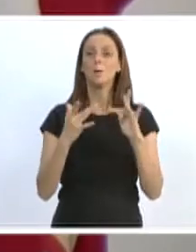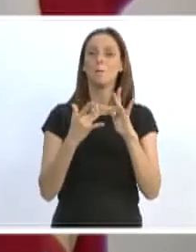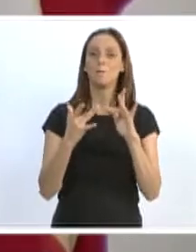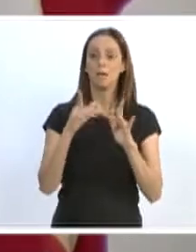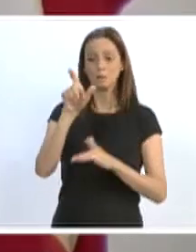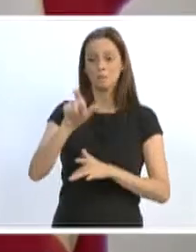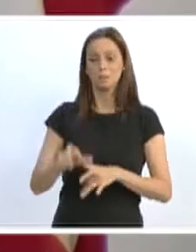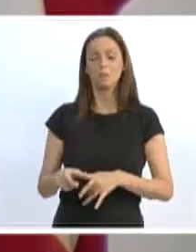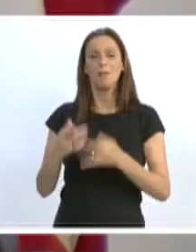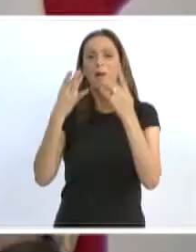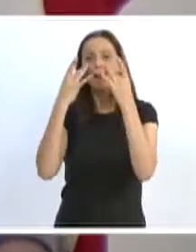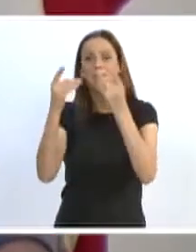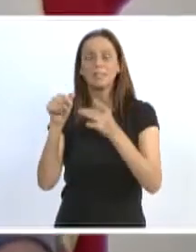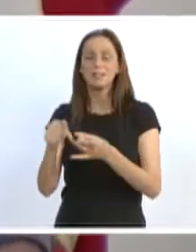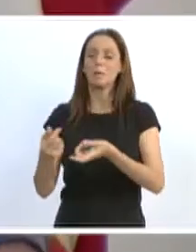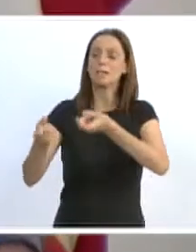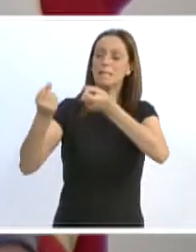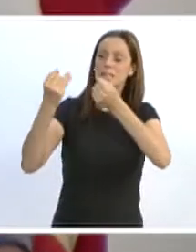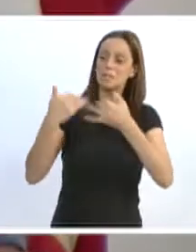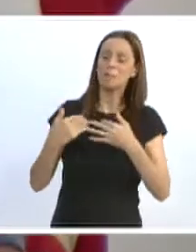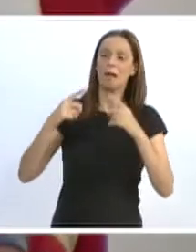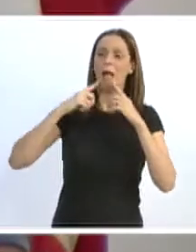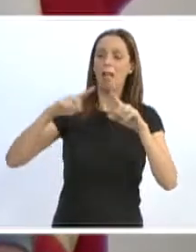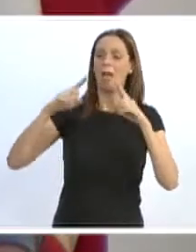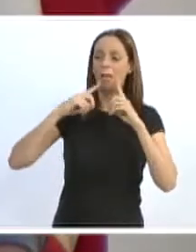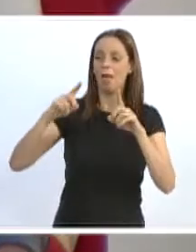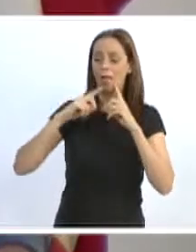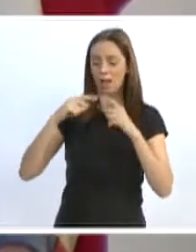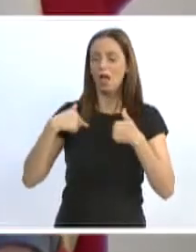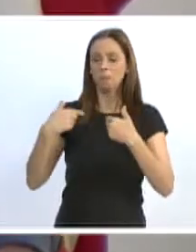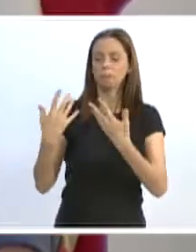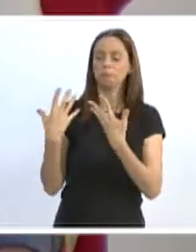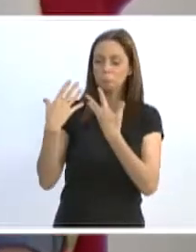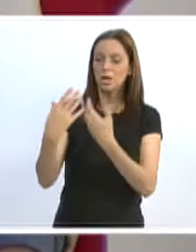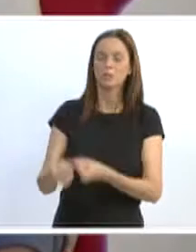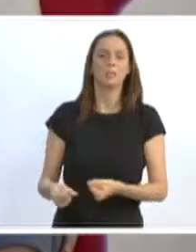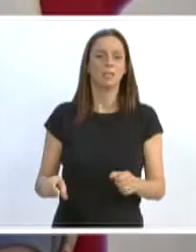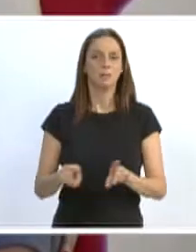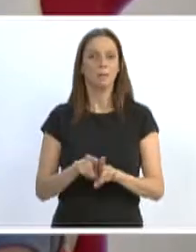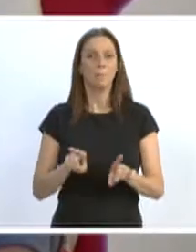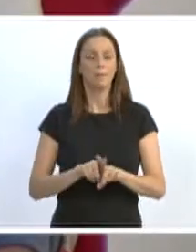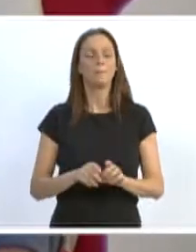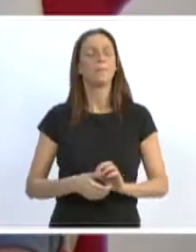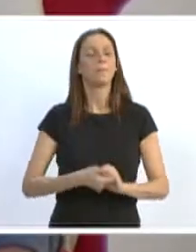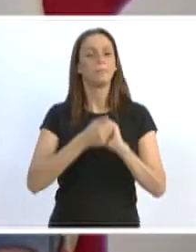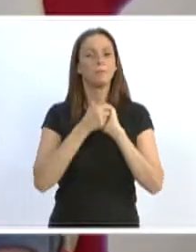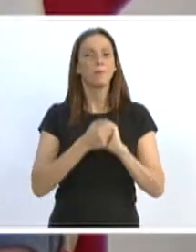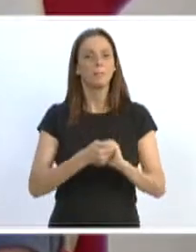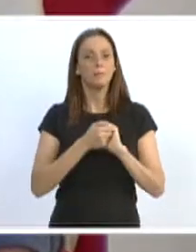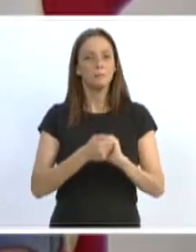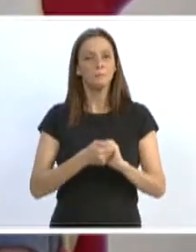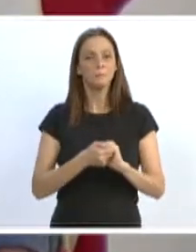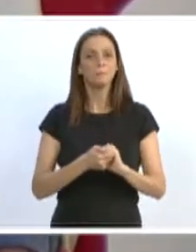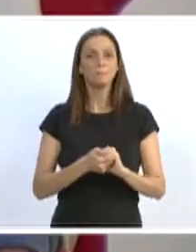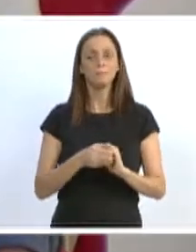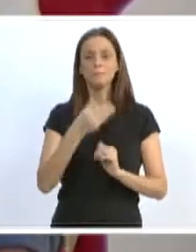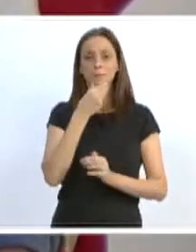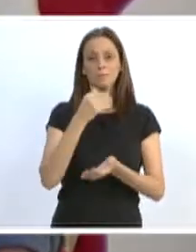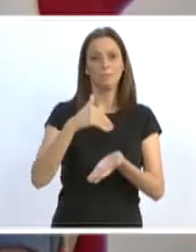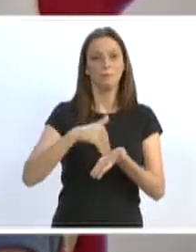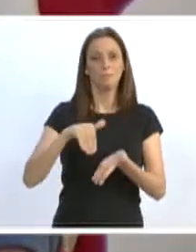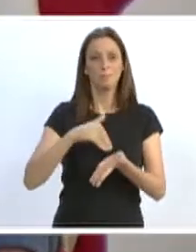e as reclamações chegam constantemente mas eu quero abrir um parêntese aqui também parabenizar o secretário